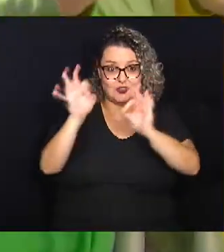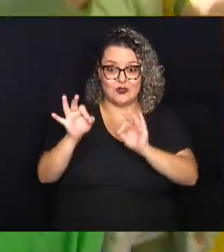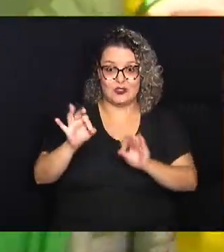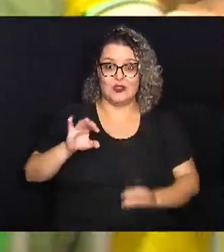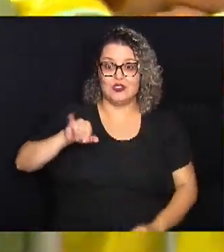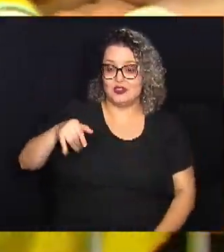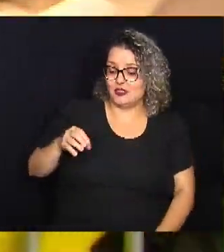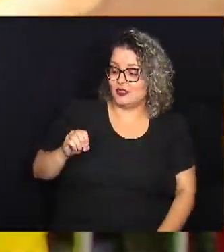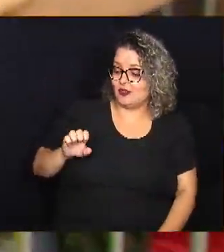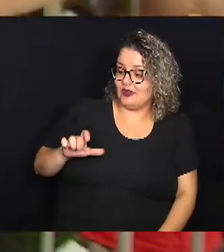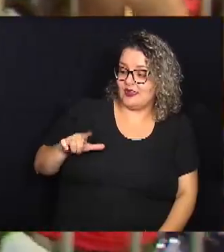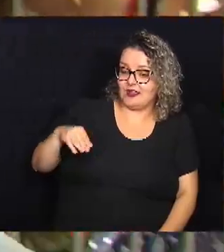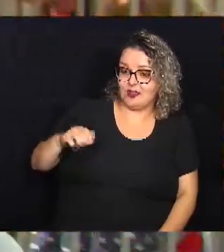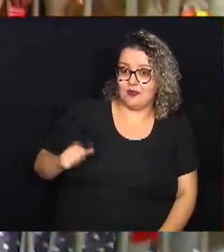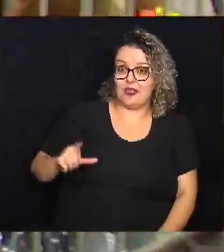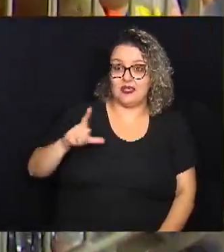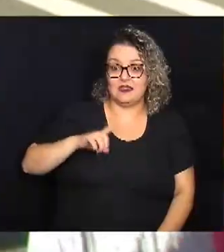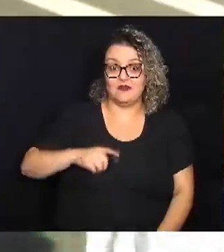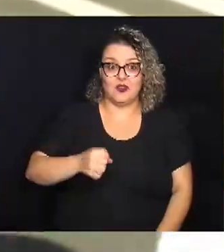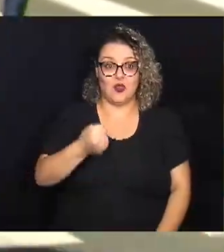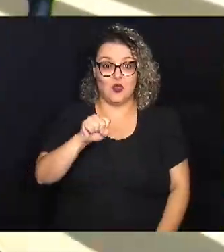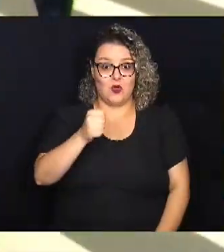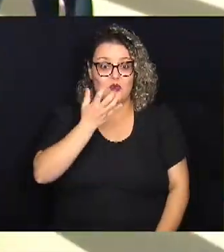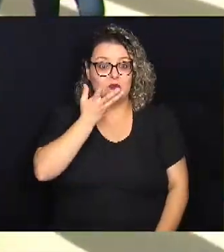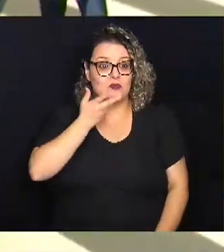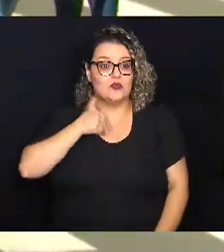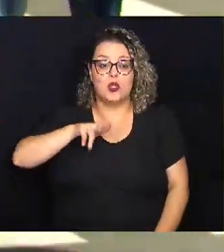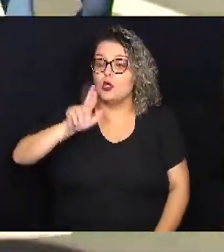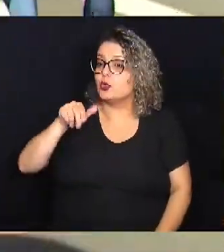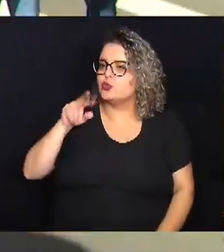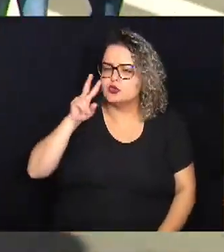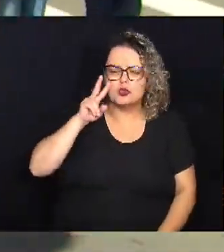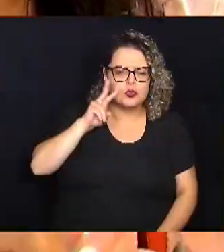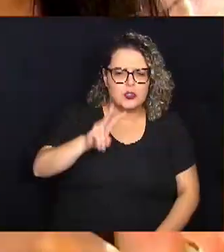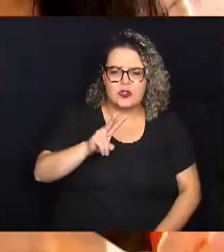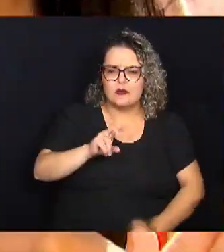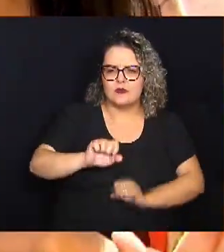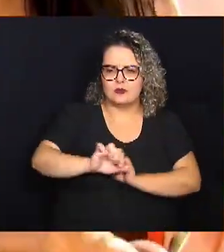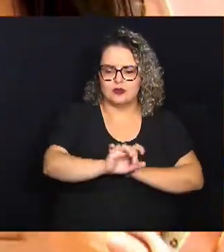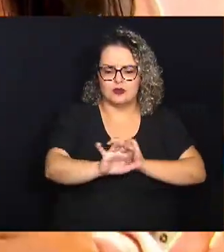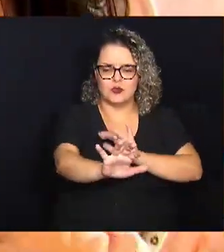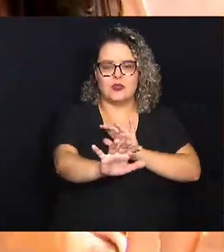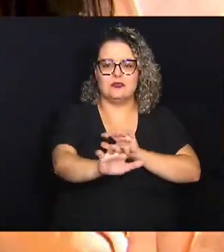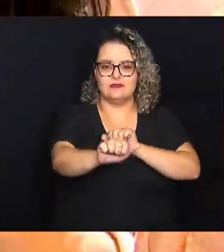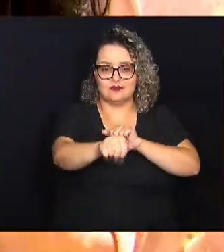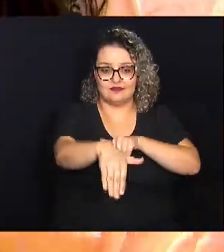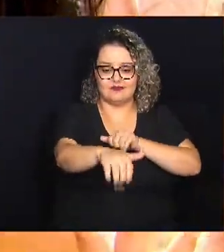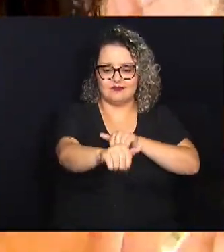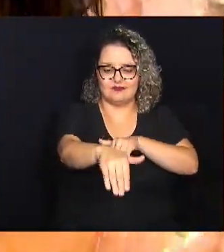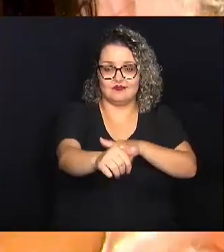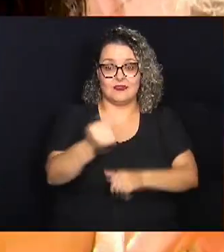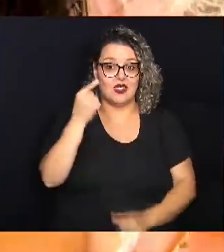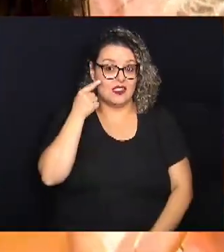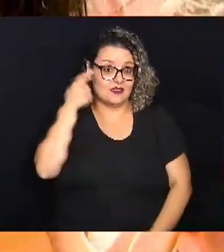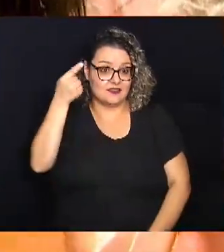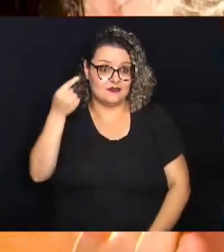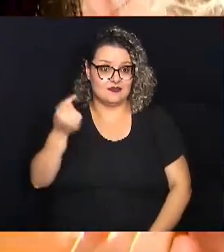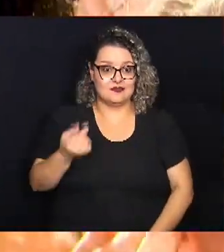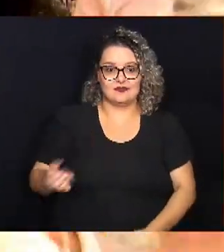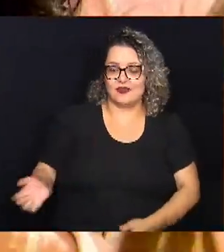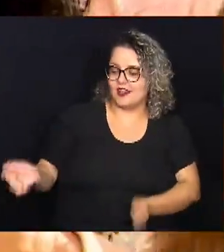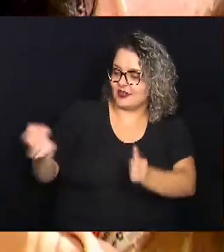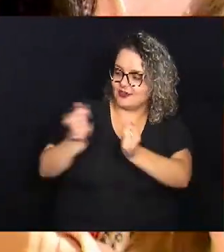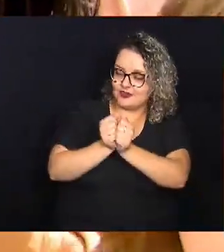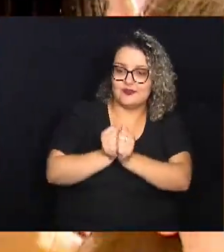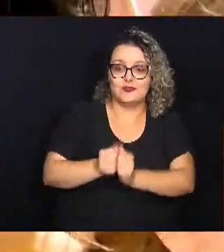Joelma trouxe 8 crianças que nunca tinham assistido a um desfile. E surgiu essa ideia de trazer elas para conhecer um pouco